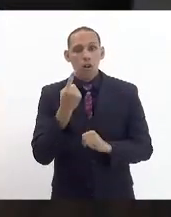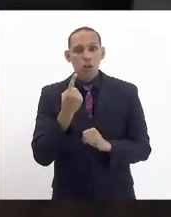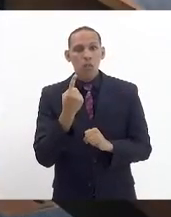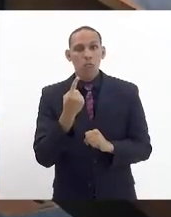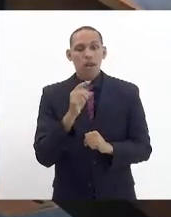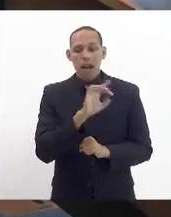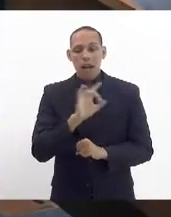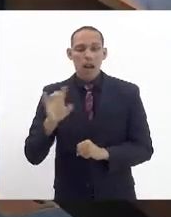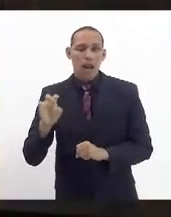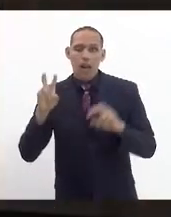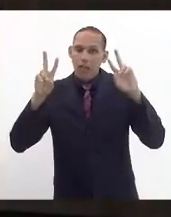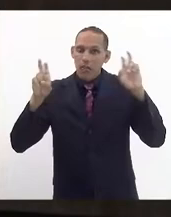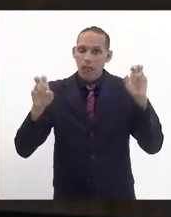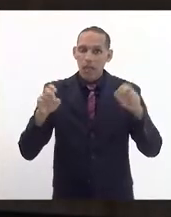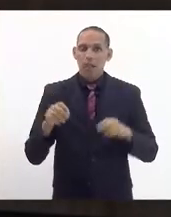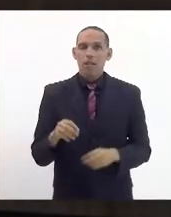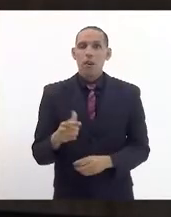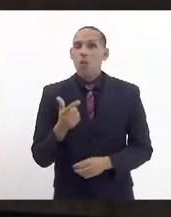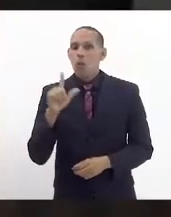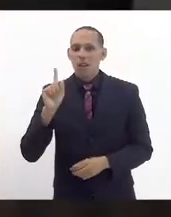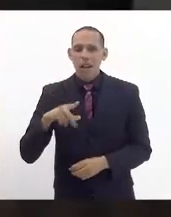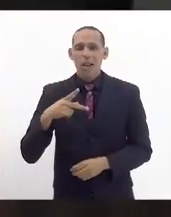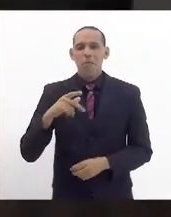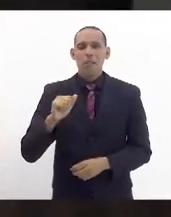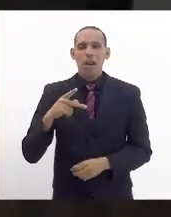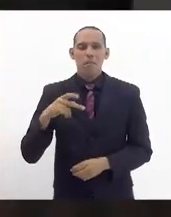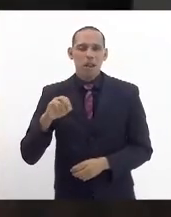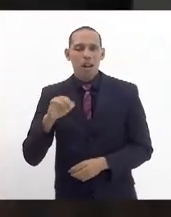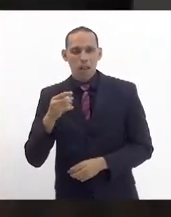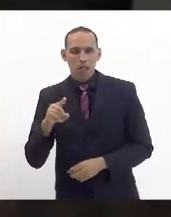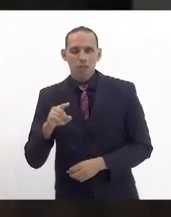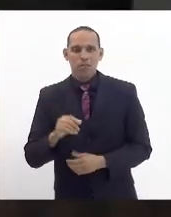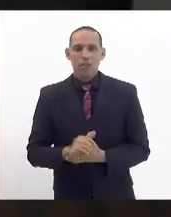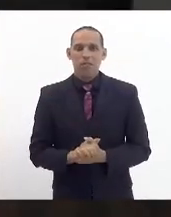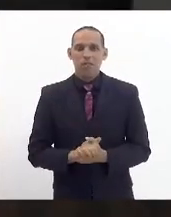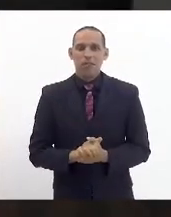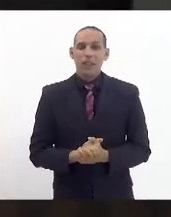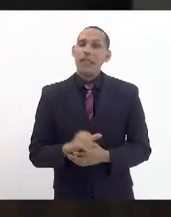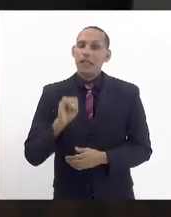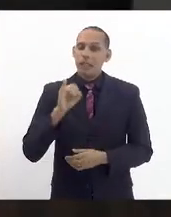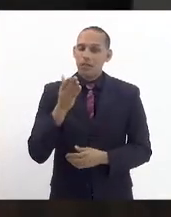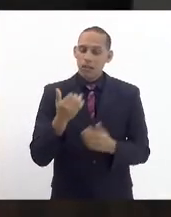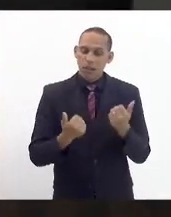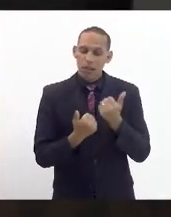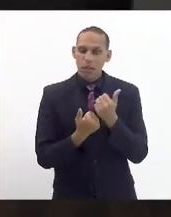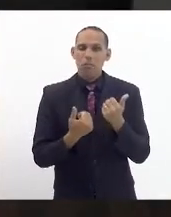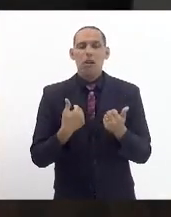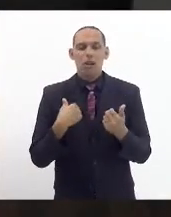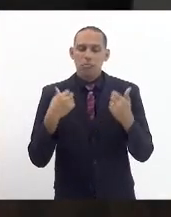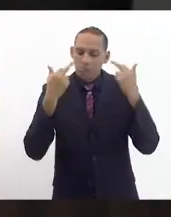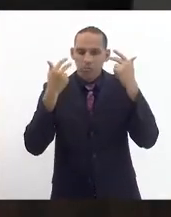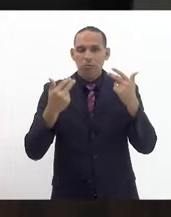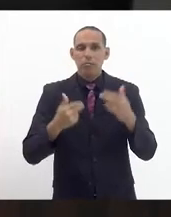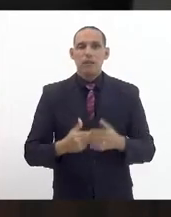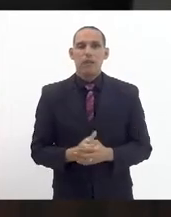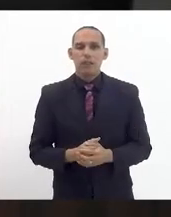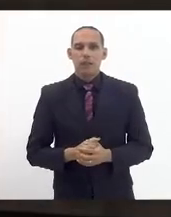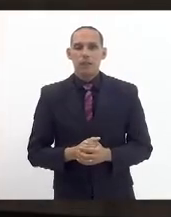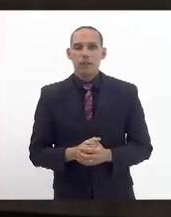três temas. O outro é o papelão que vem aí. Ok. E que, se Vossa Excelência apoia, eu tenho tranquilidade.